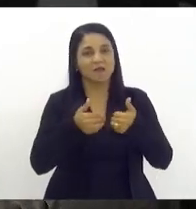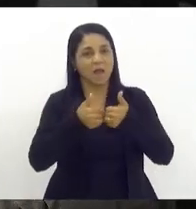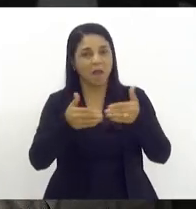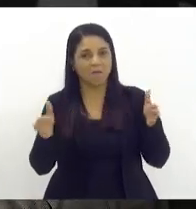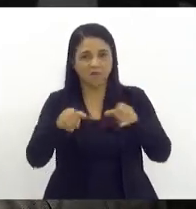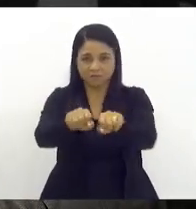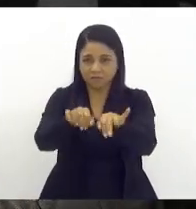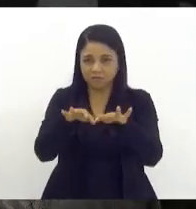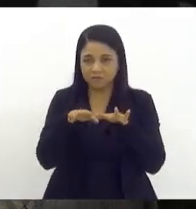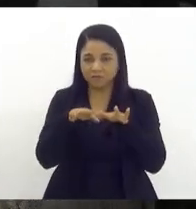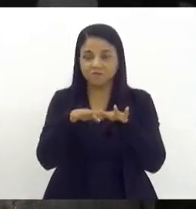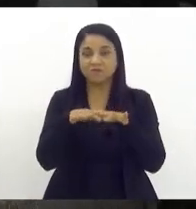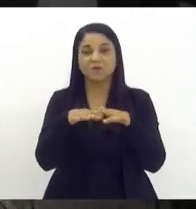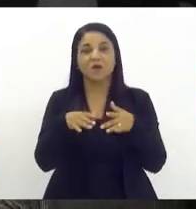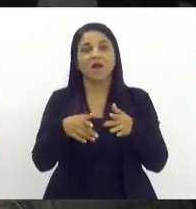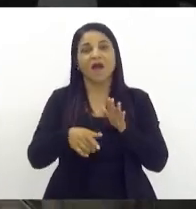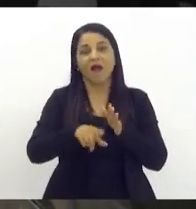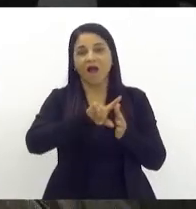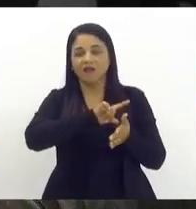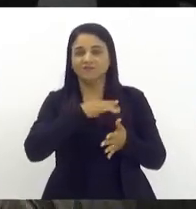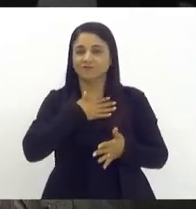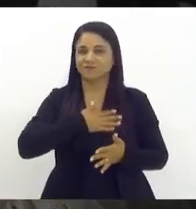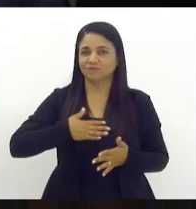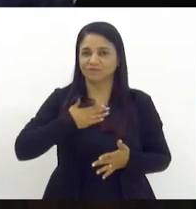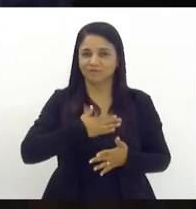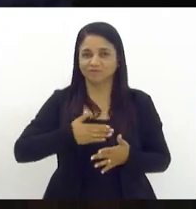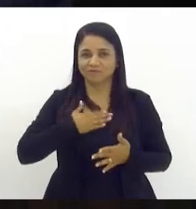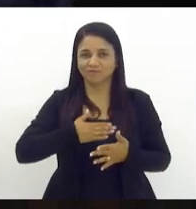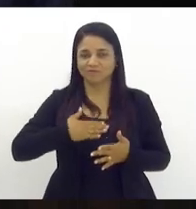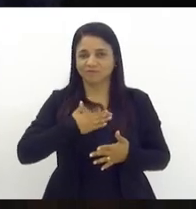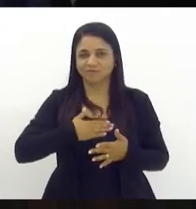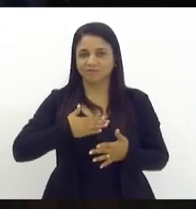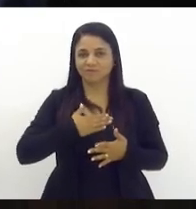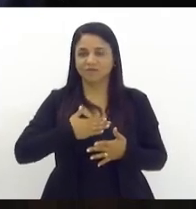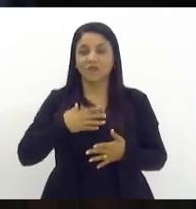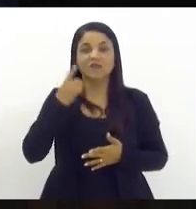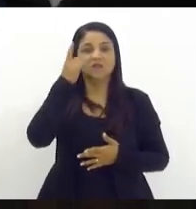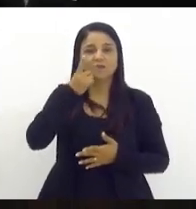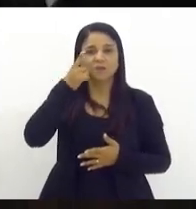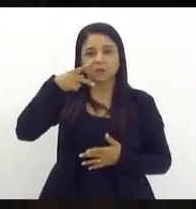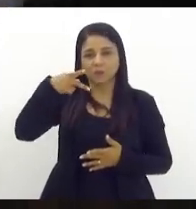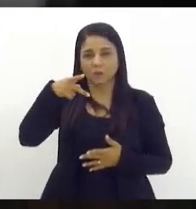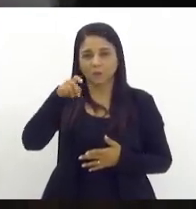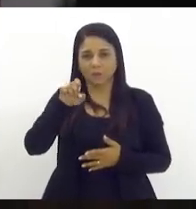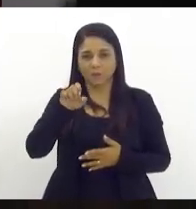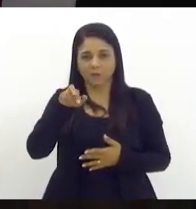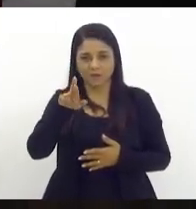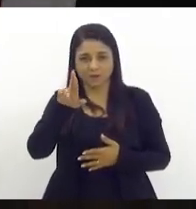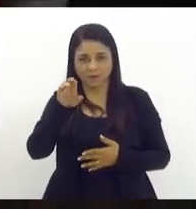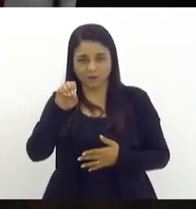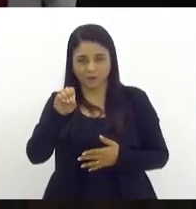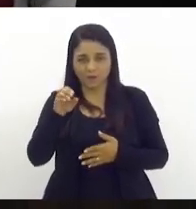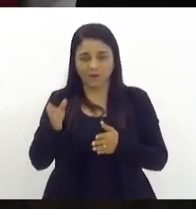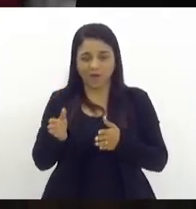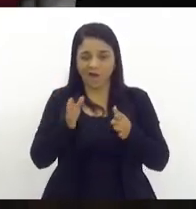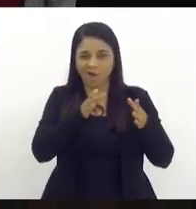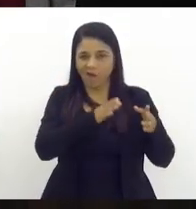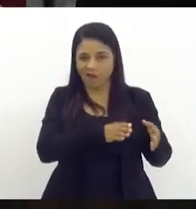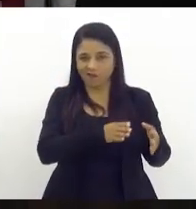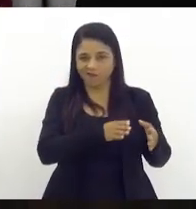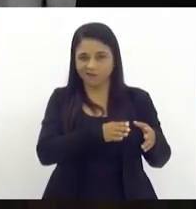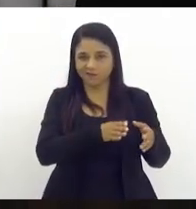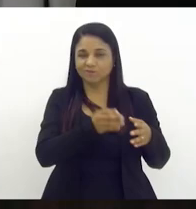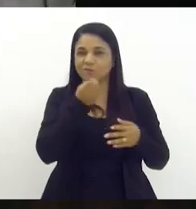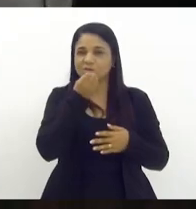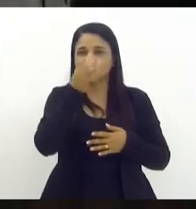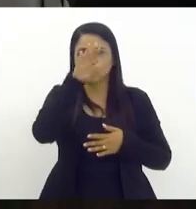porém, gostaria de dar... Deputado Pedro, fica aqui ao nosso lado, dar uma